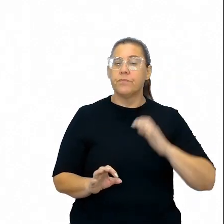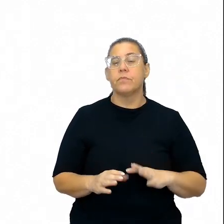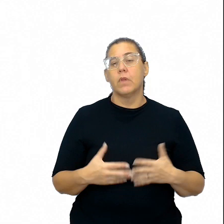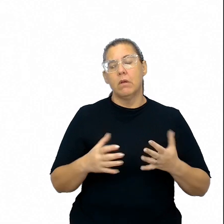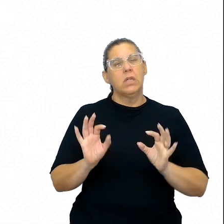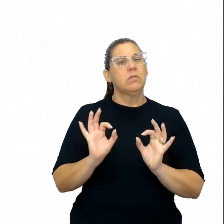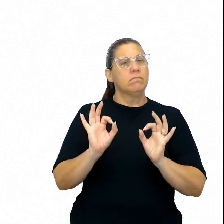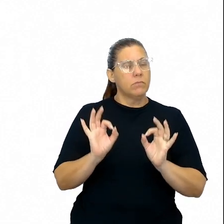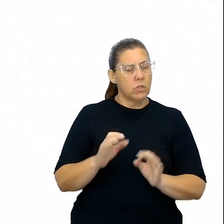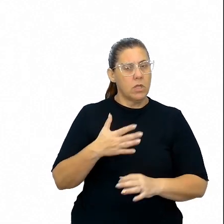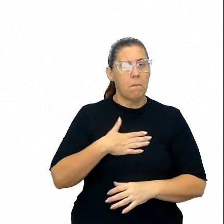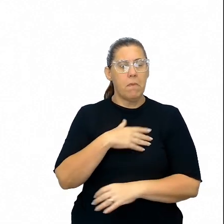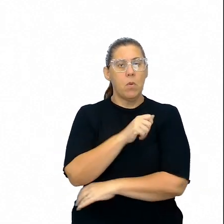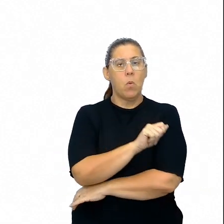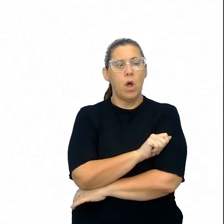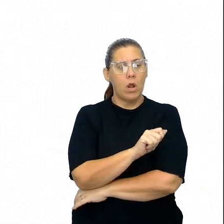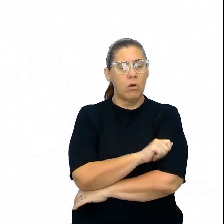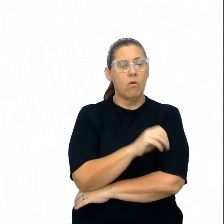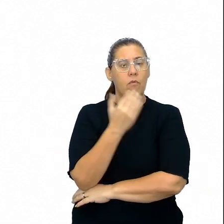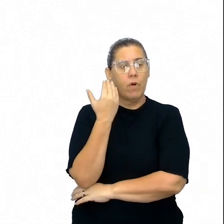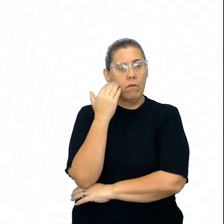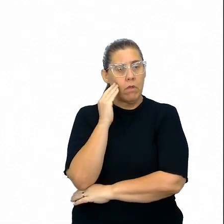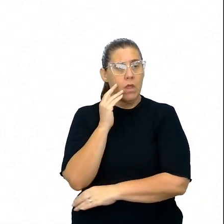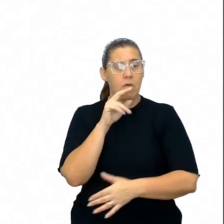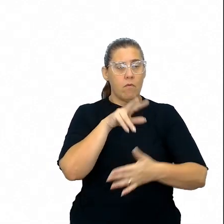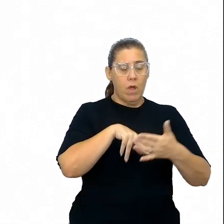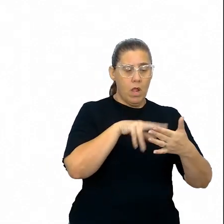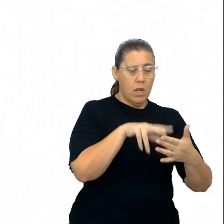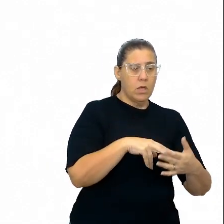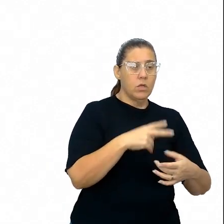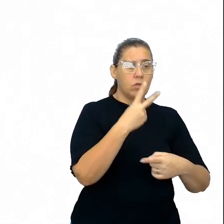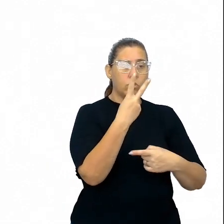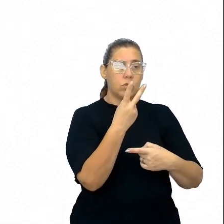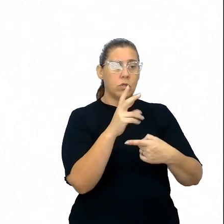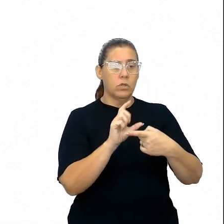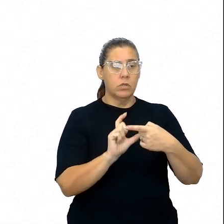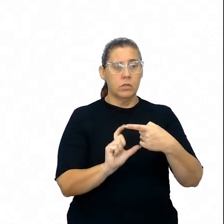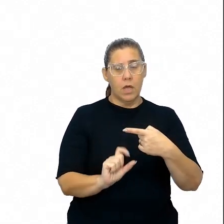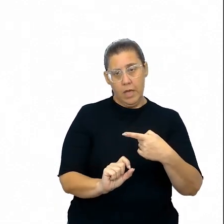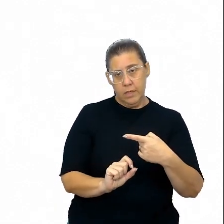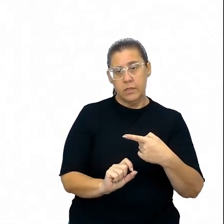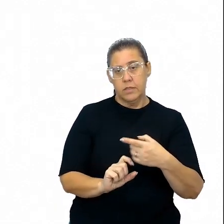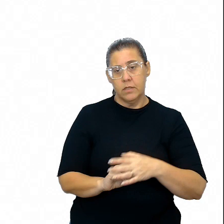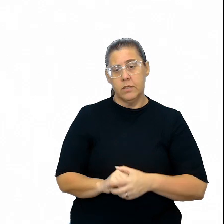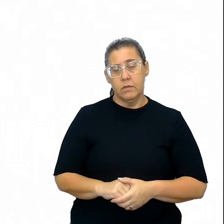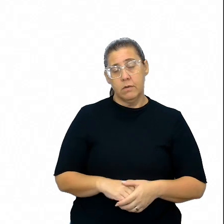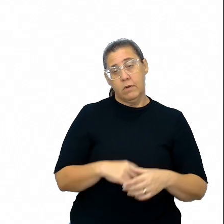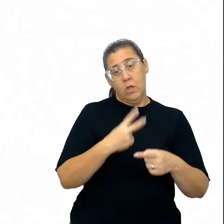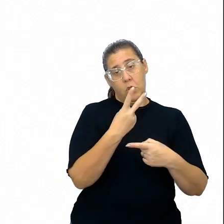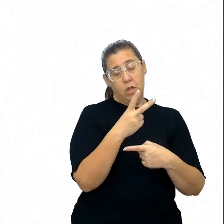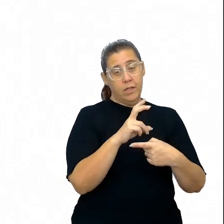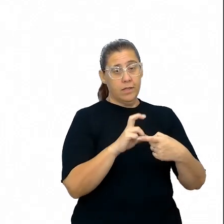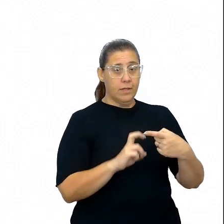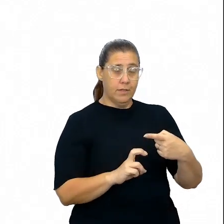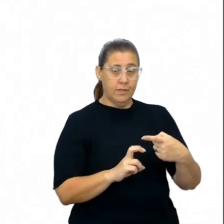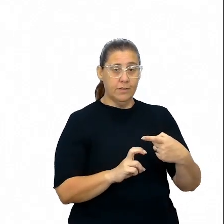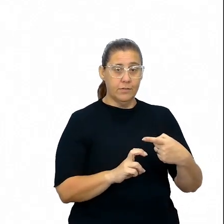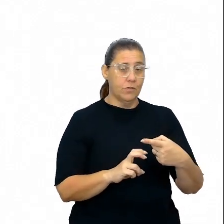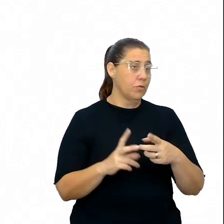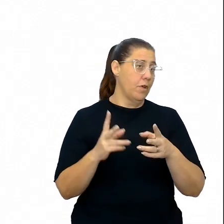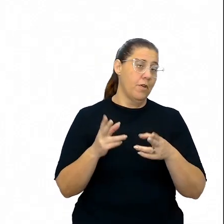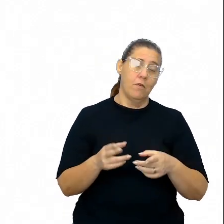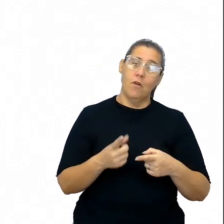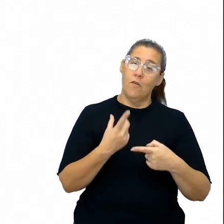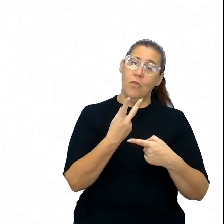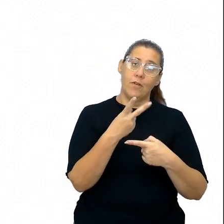com certeza o meu aluno vai entender. Ele vai ler 2/10 ao invés de ler 2/5. Ele sabe que 2/5 não é a mesma